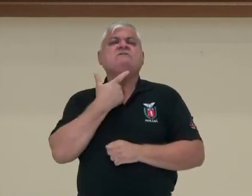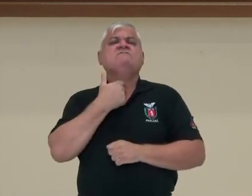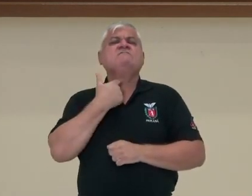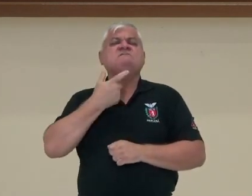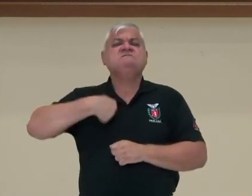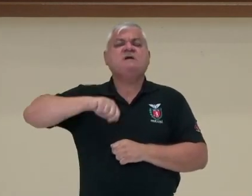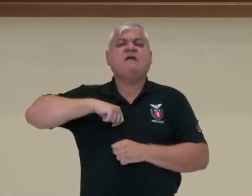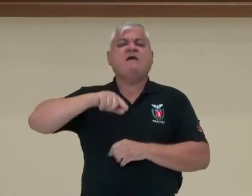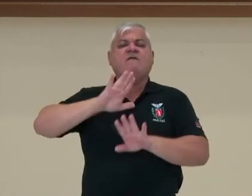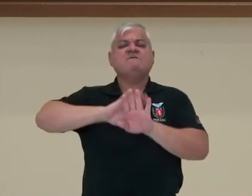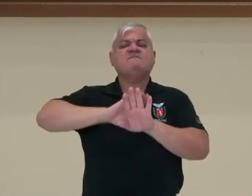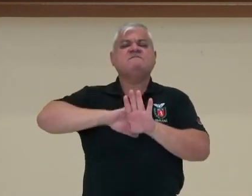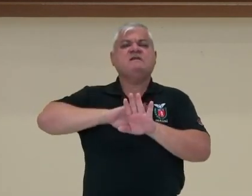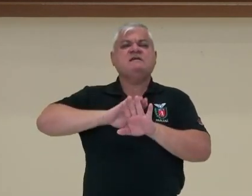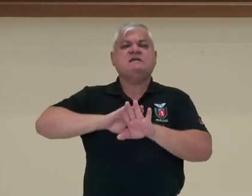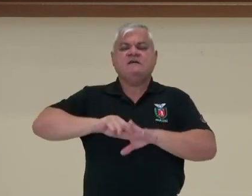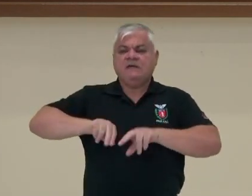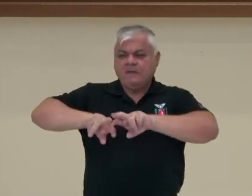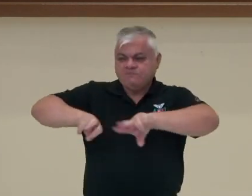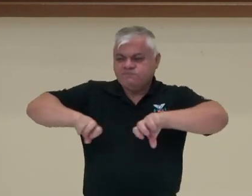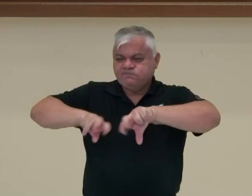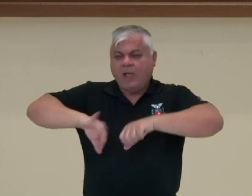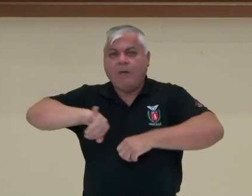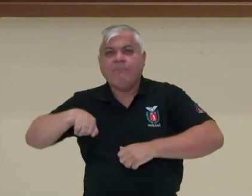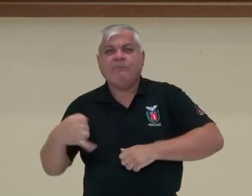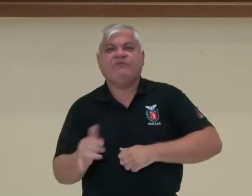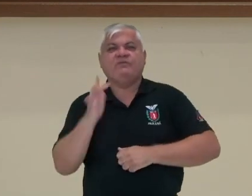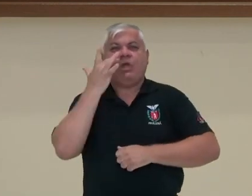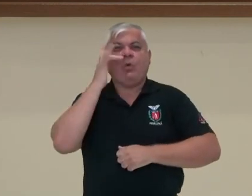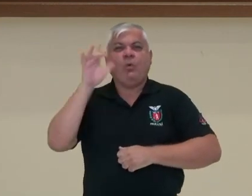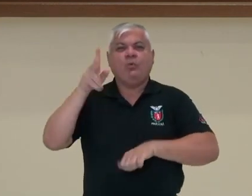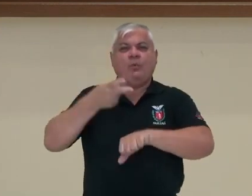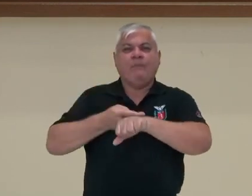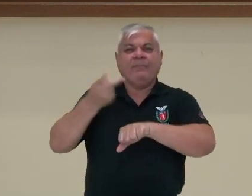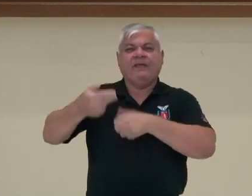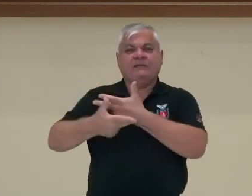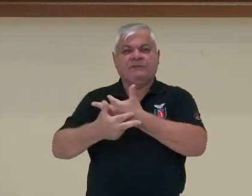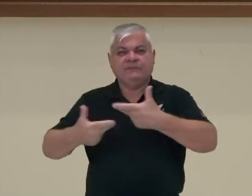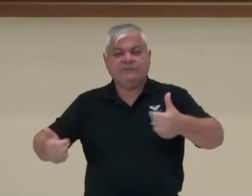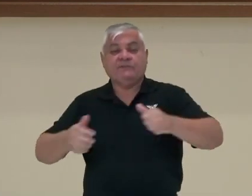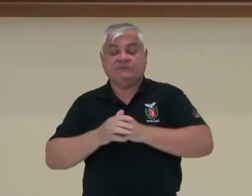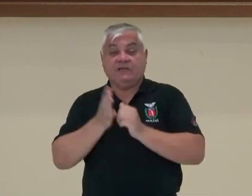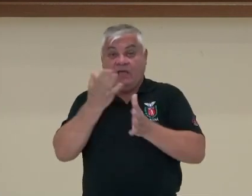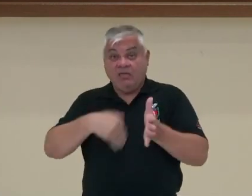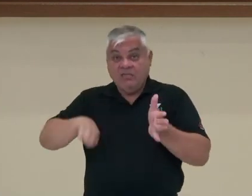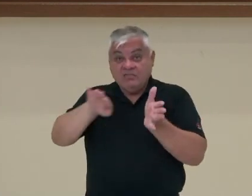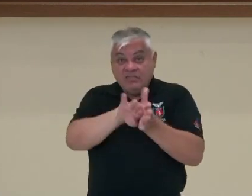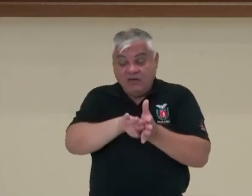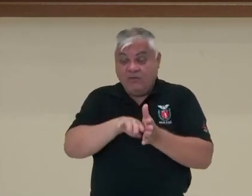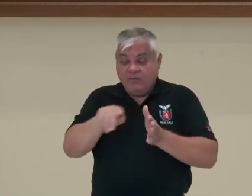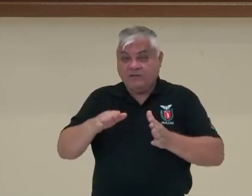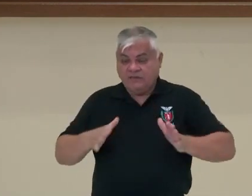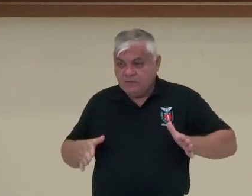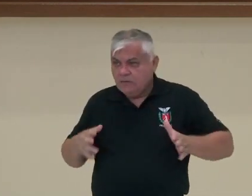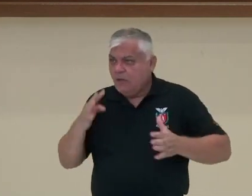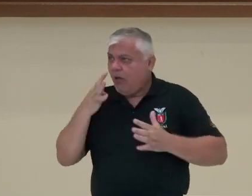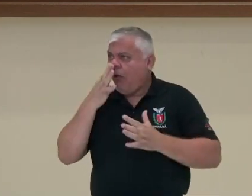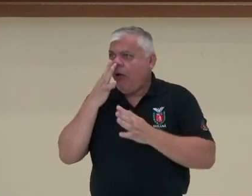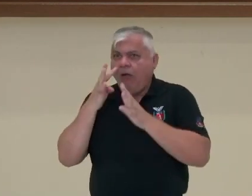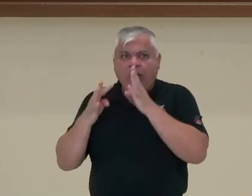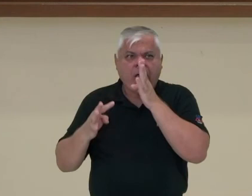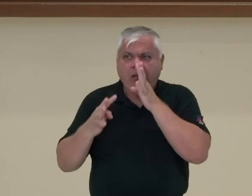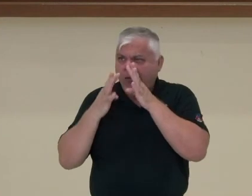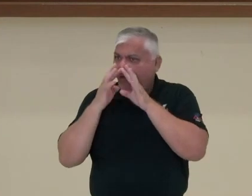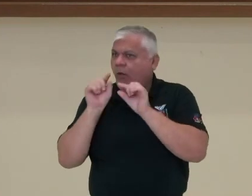explorar e buscar riquezas. E o momento em que o Pizarro chega, né, naquela região,